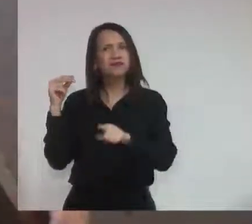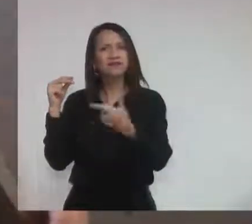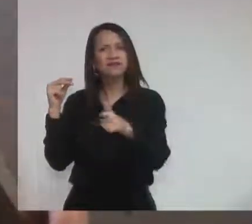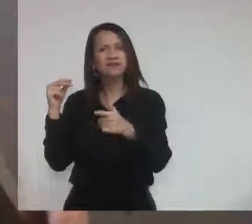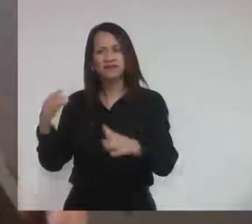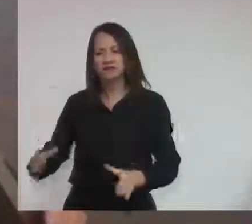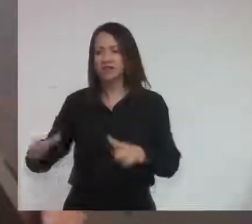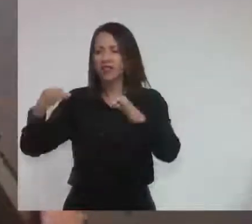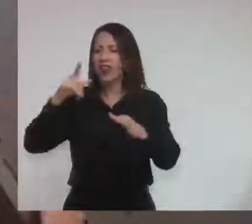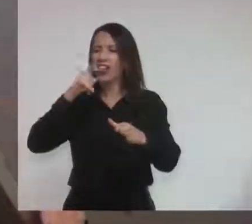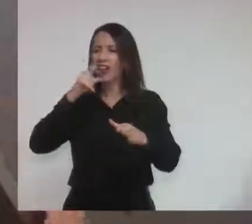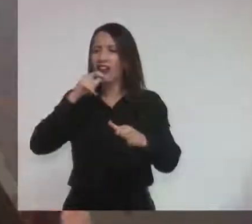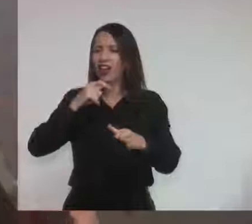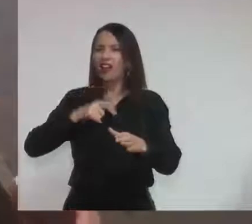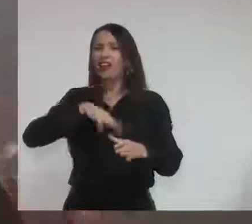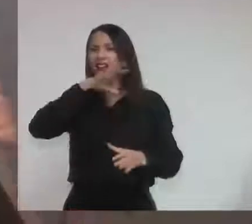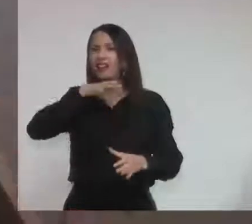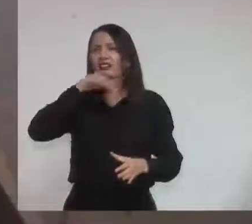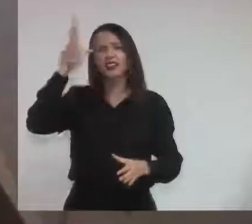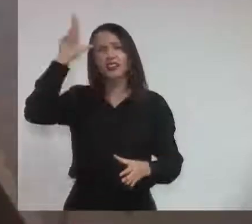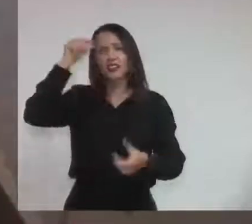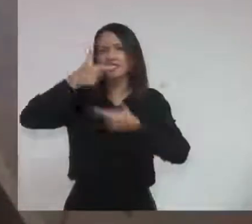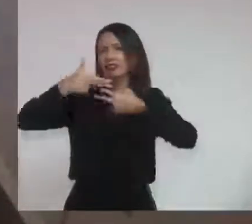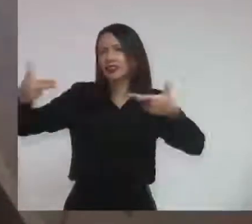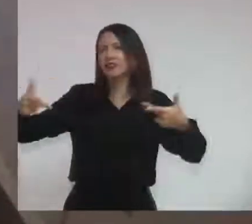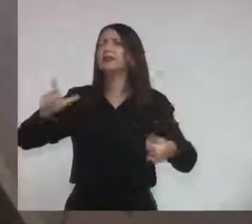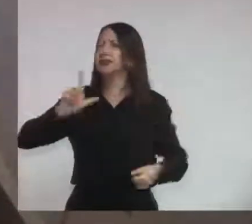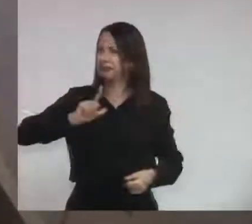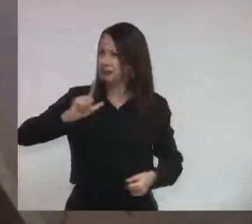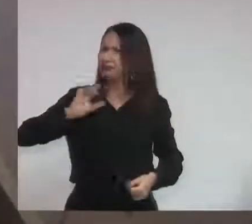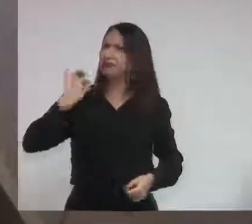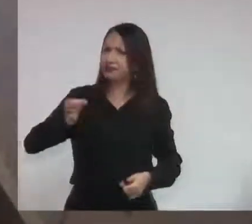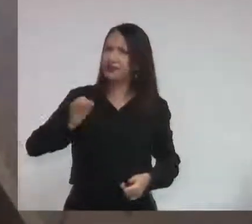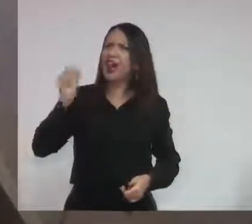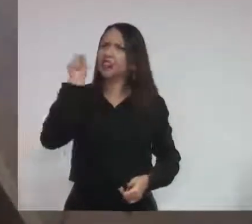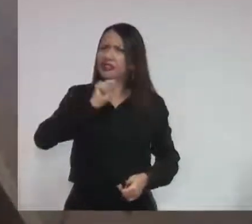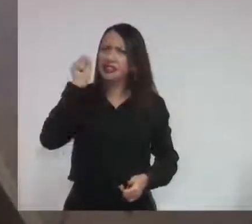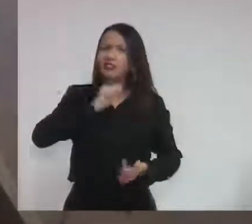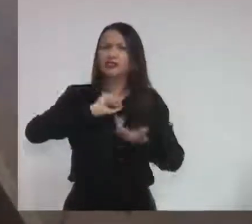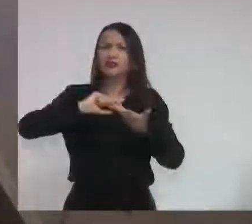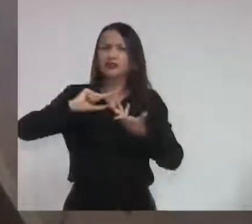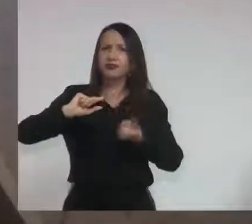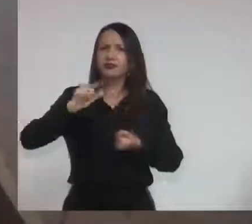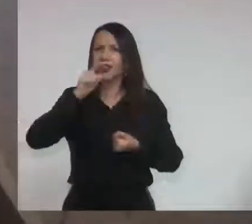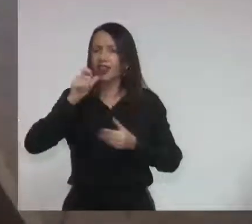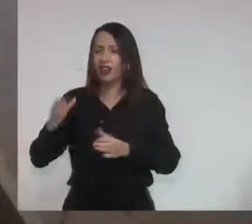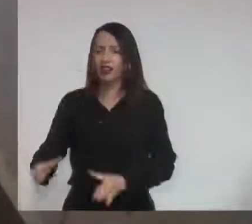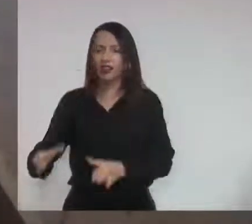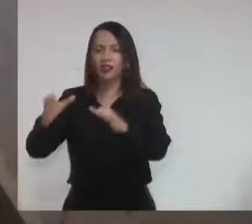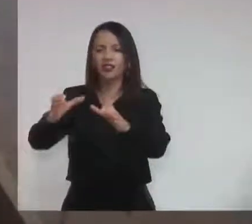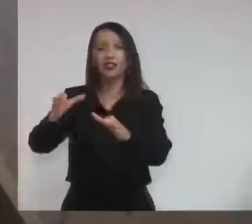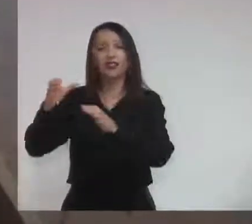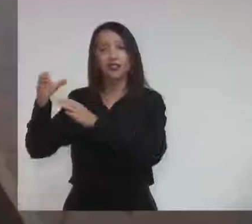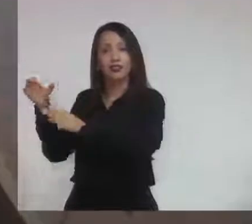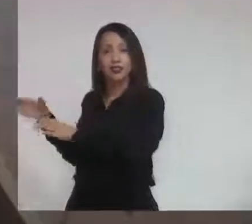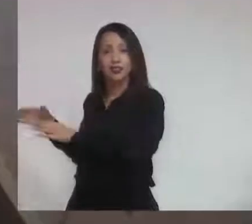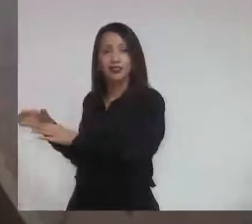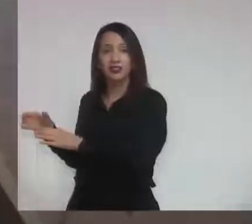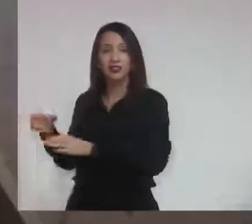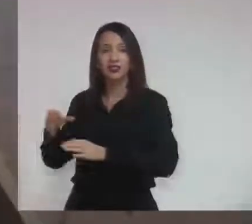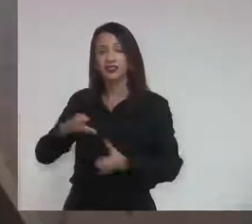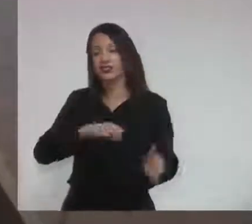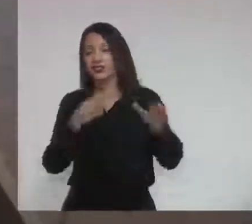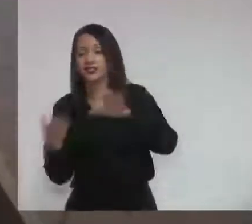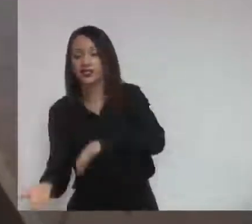balde, não tinha água para o animal. Óbvio que tinha, senhora. Só que a água é colocada para o animal beber, depois ela é retirada, senão ele derruba